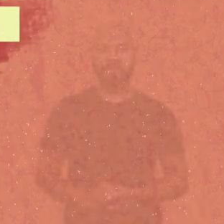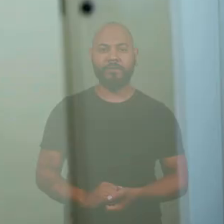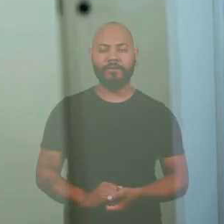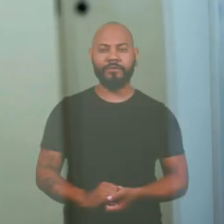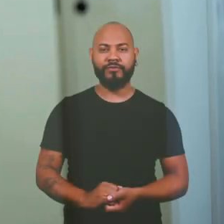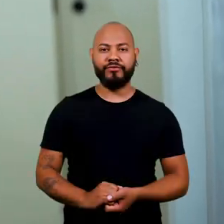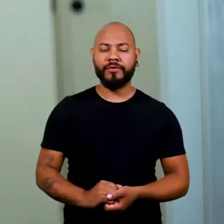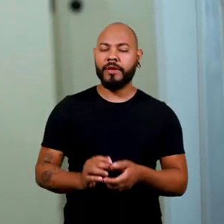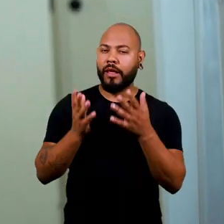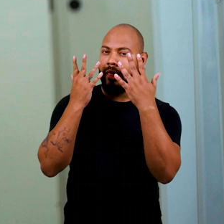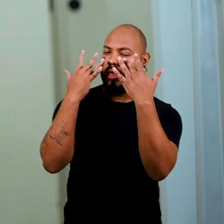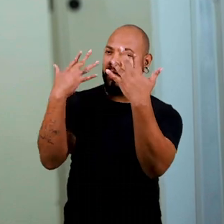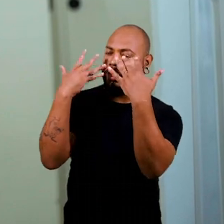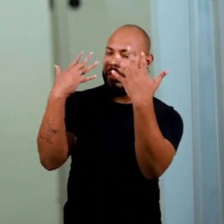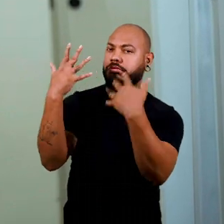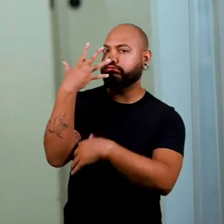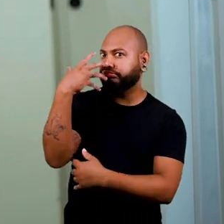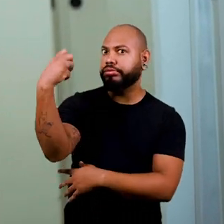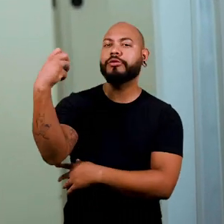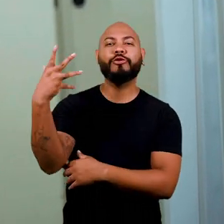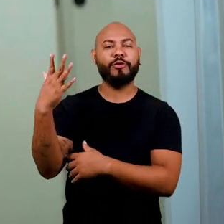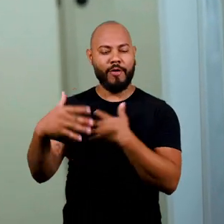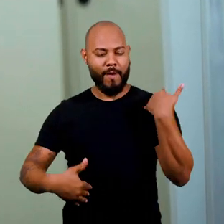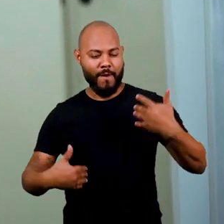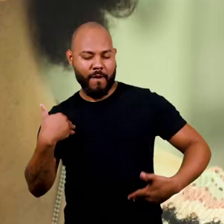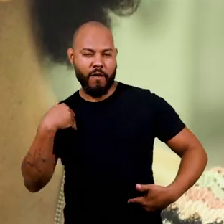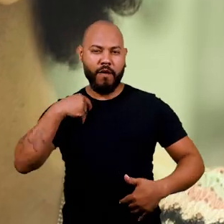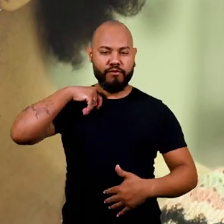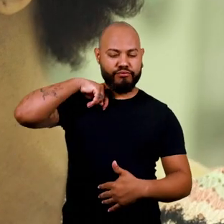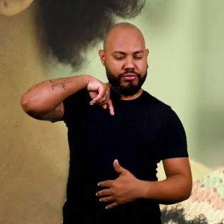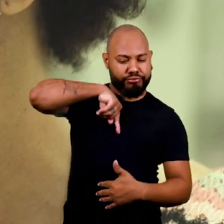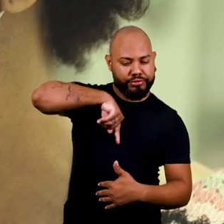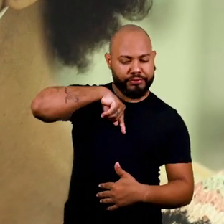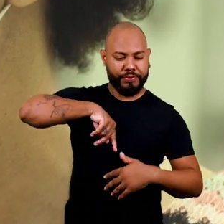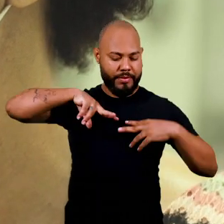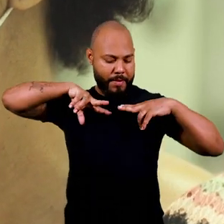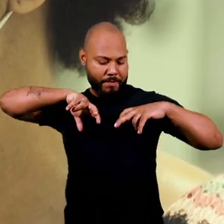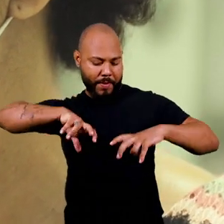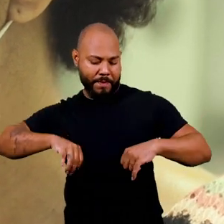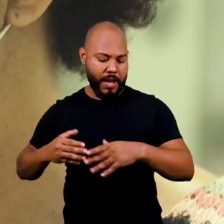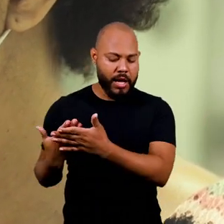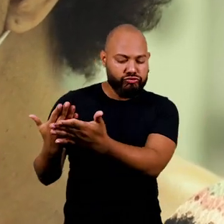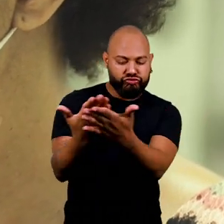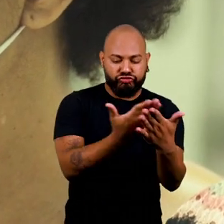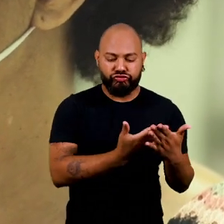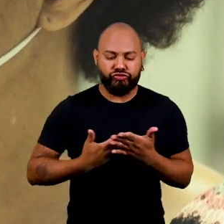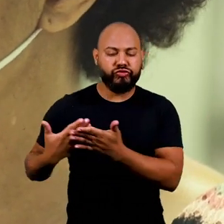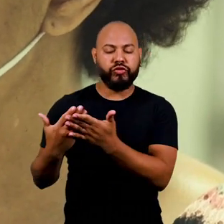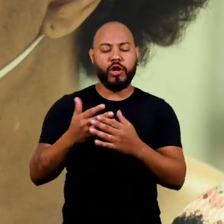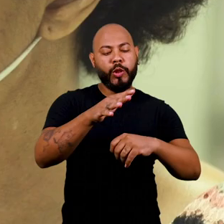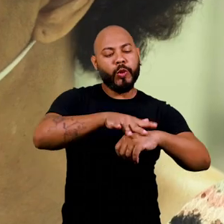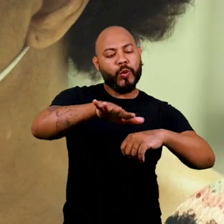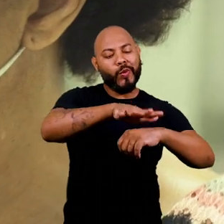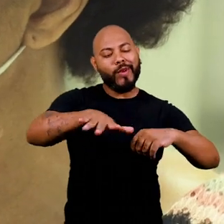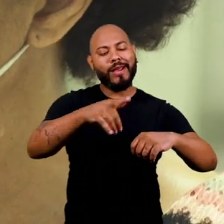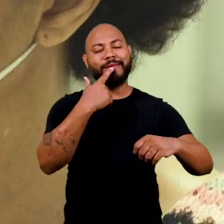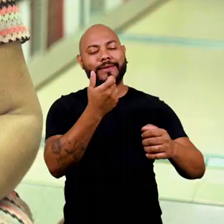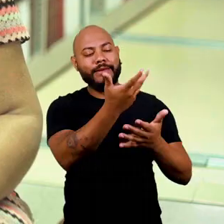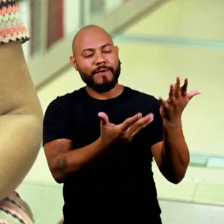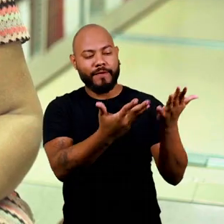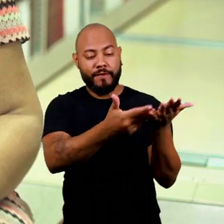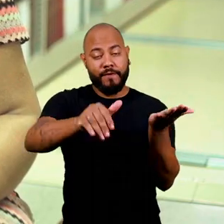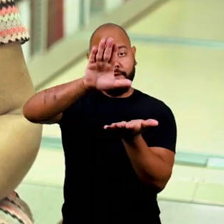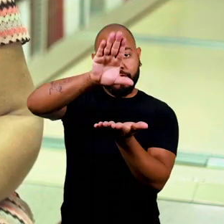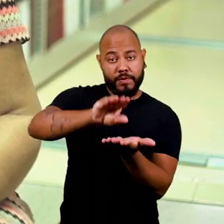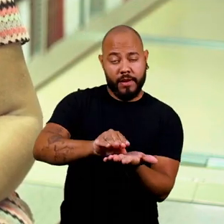E eu sempre fui muito fascinada pelos mecanismos, a fisiopatologia da doença falciforme